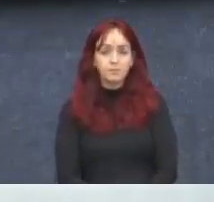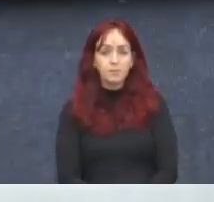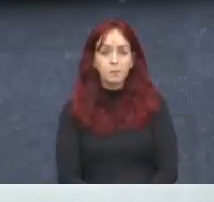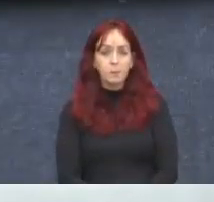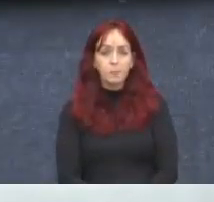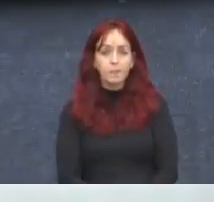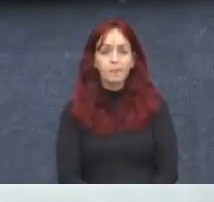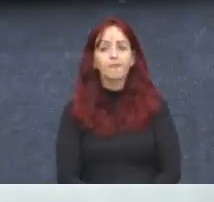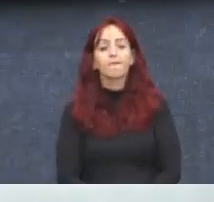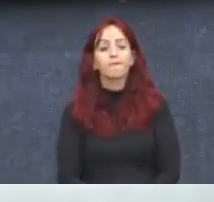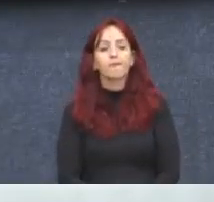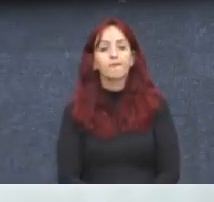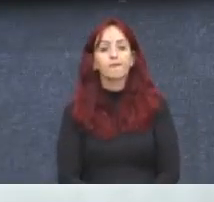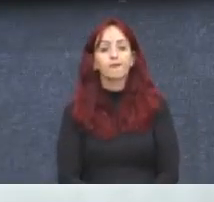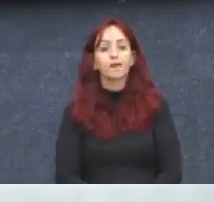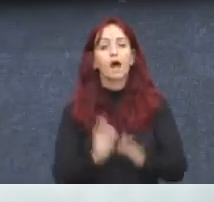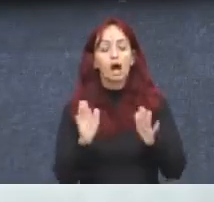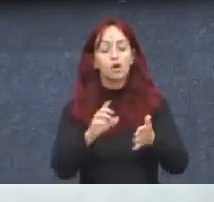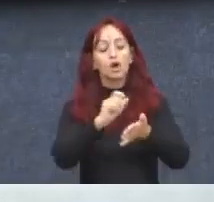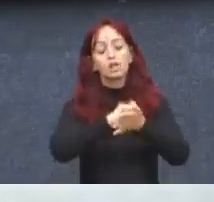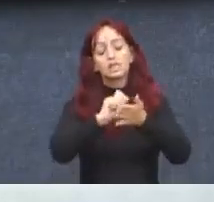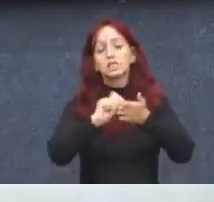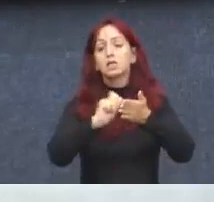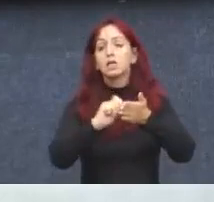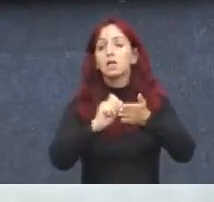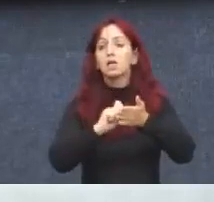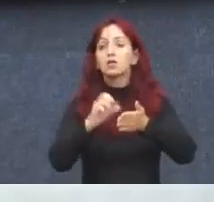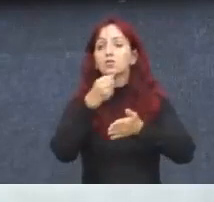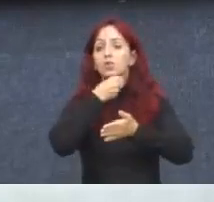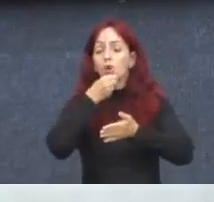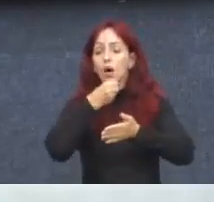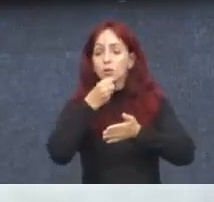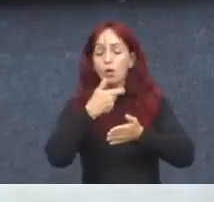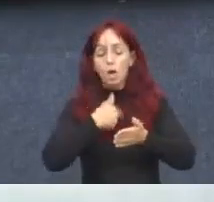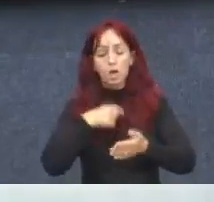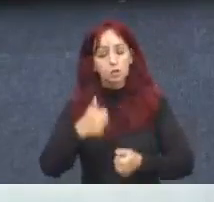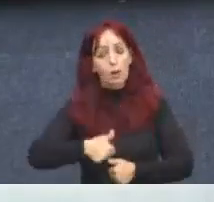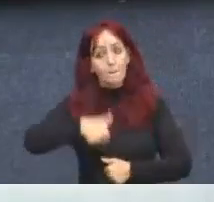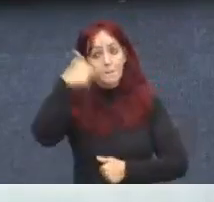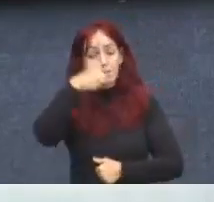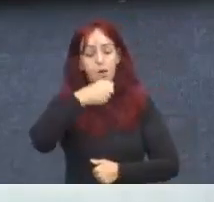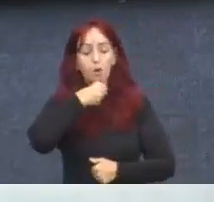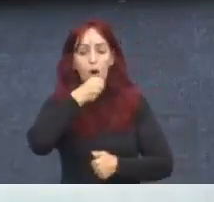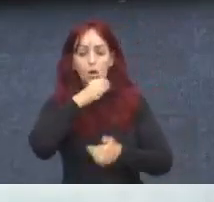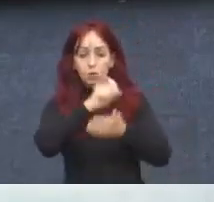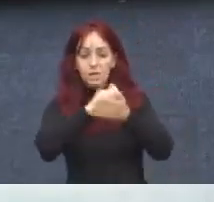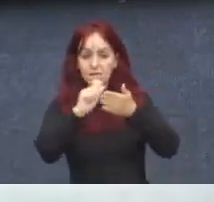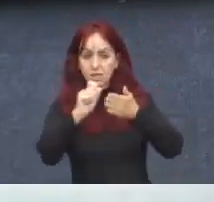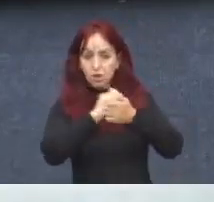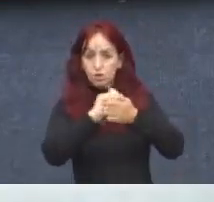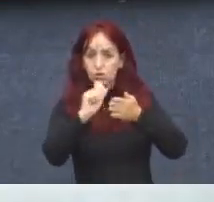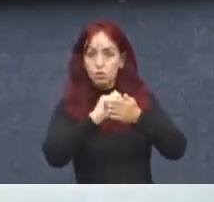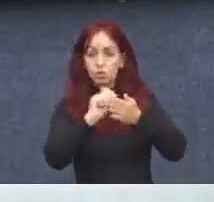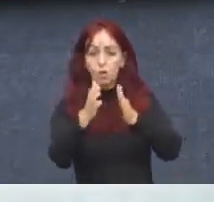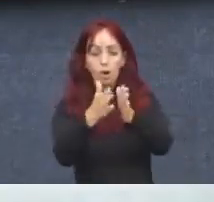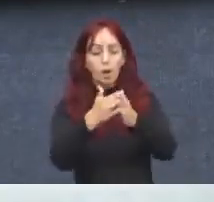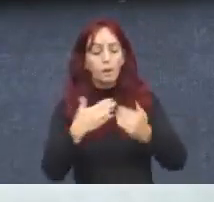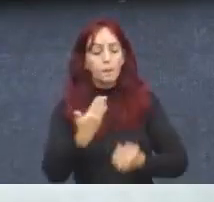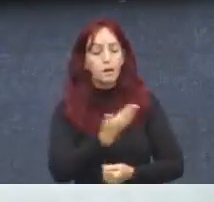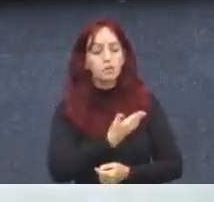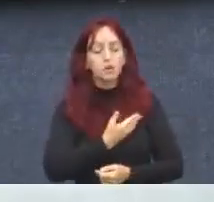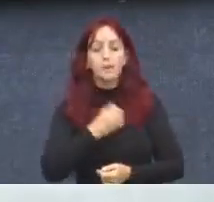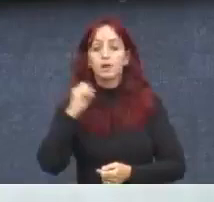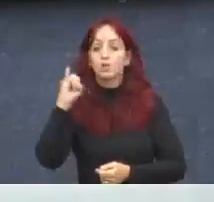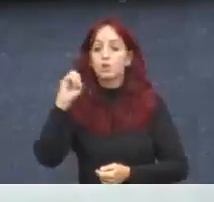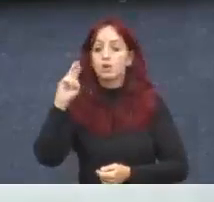Agora vamos aos oradores inscritos. E como eu sou o primeiro orador inscrito, eu peço que o meu colega vereador Irlan Melo presida